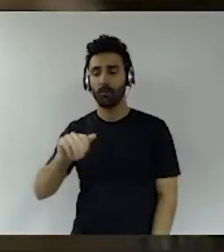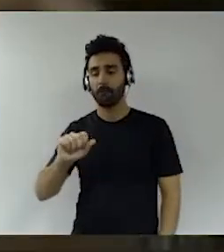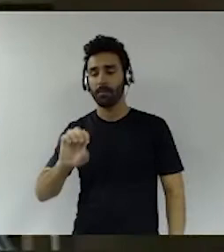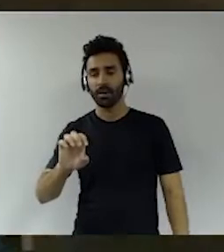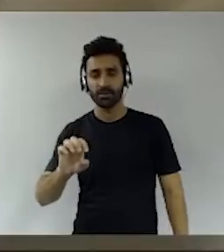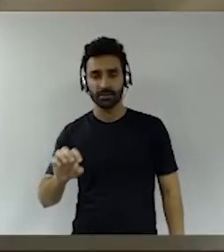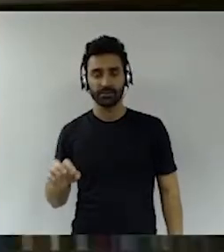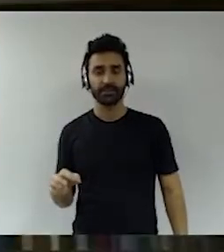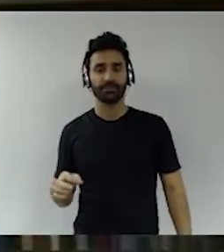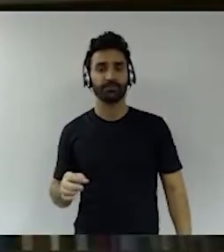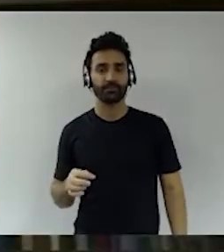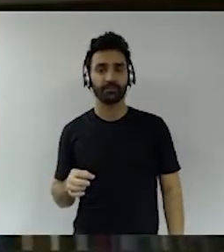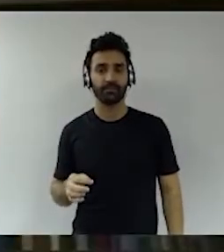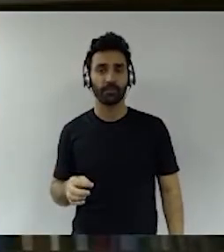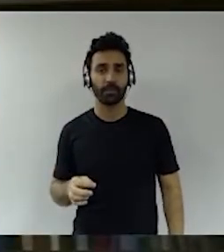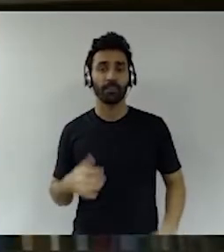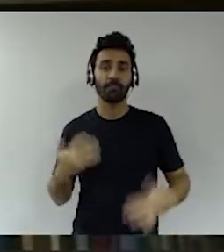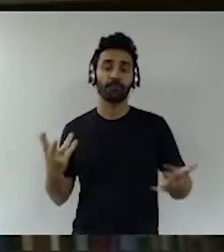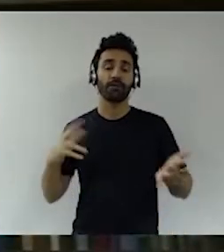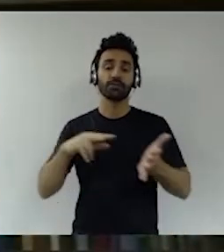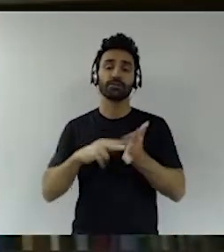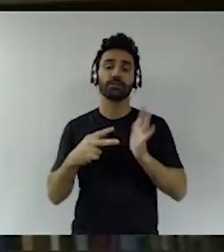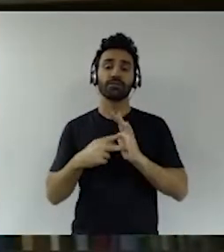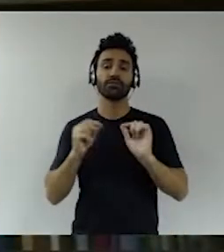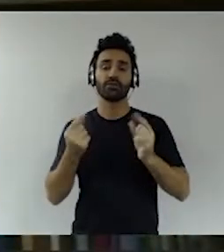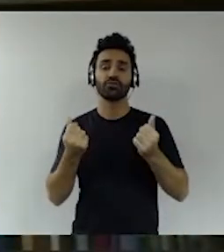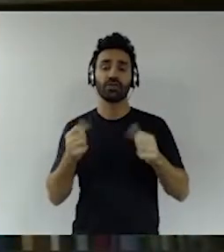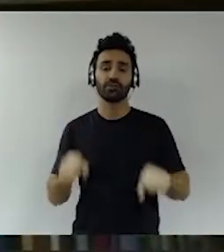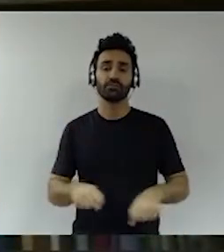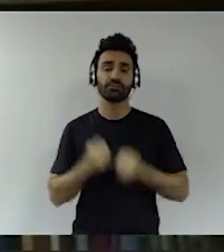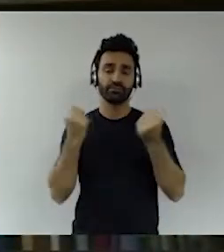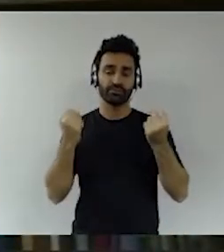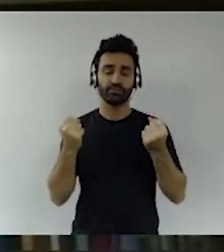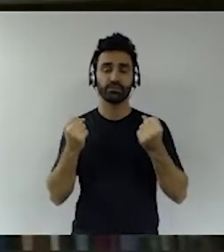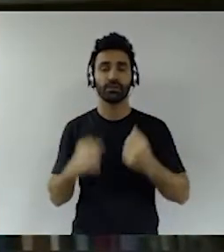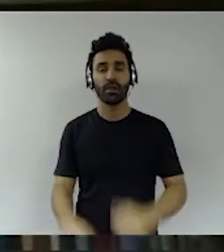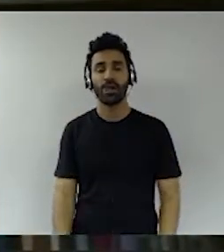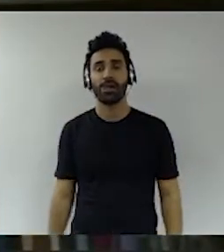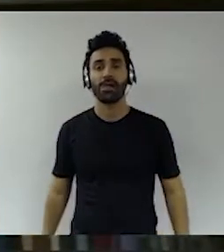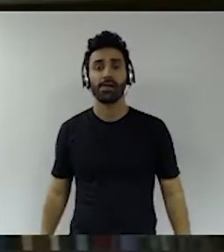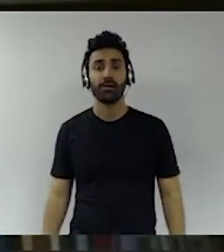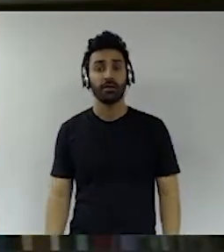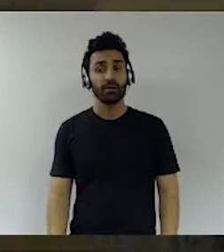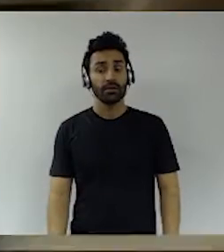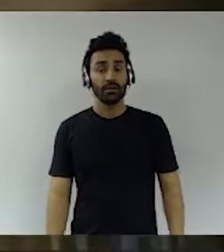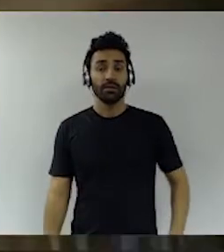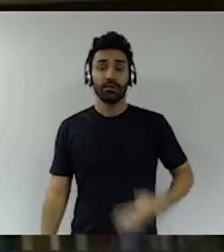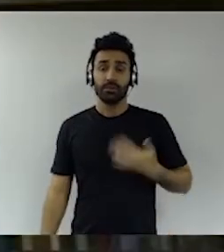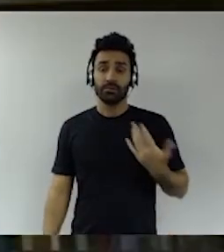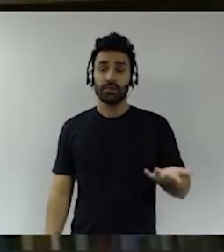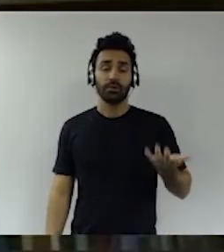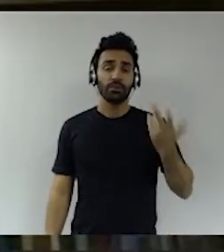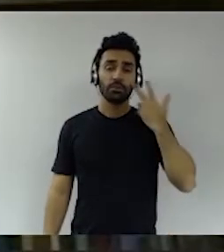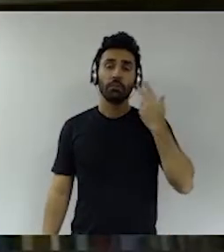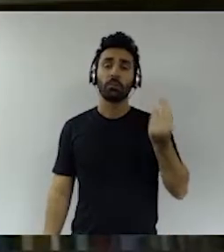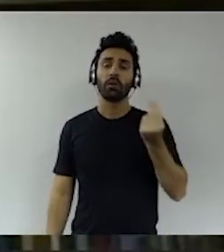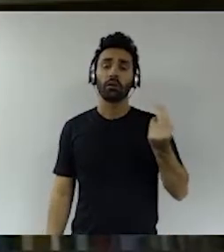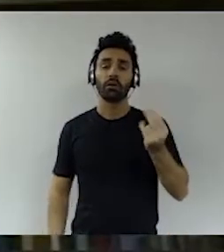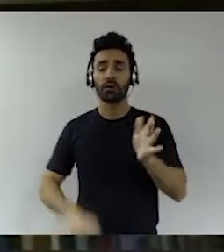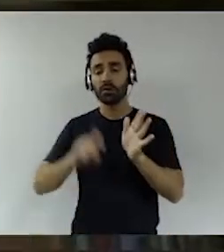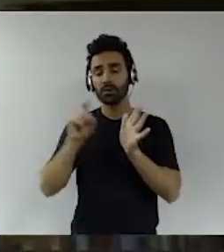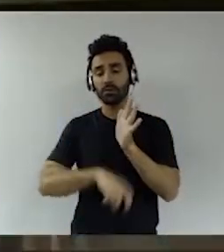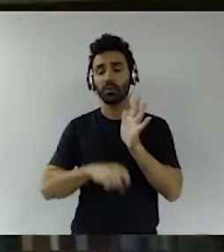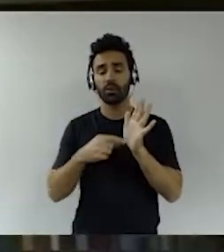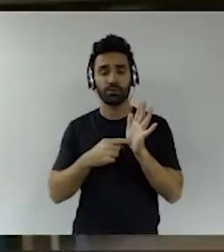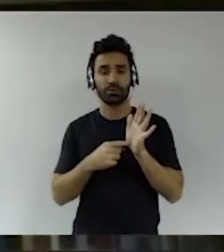ou seja, destruição de moeda. E aí você me diz, ué, Júlio, se é assim, então para que servem os tributos?